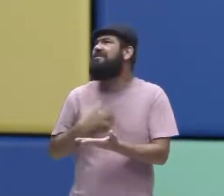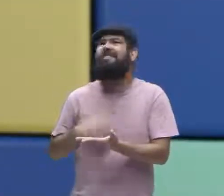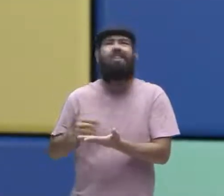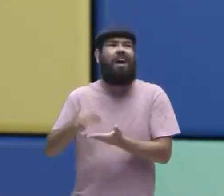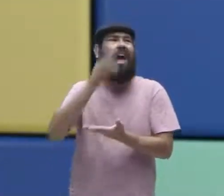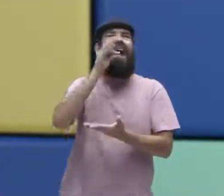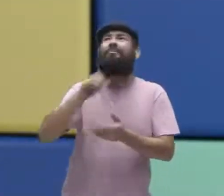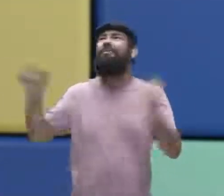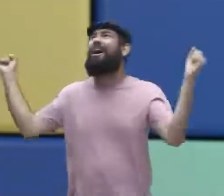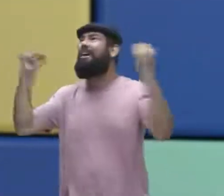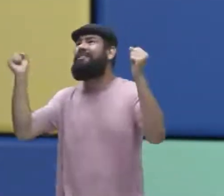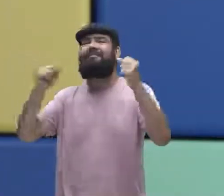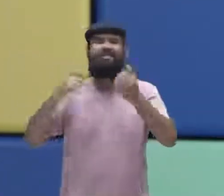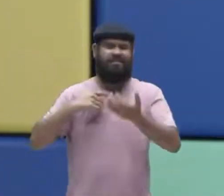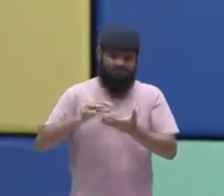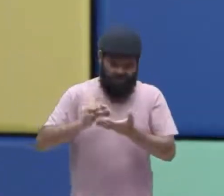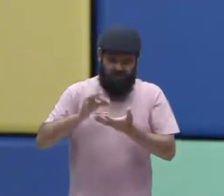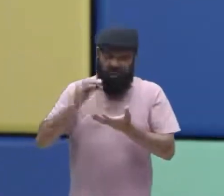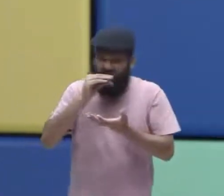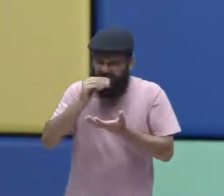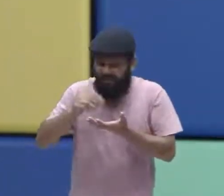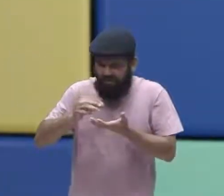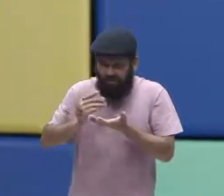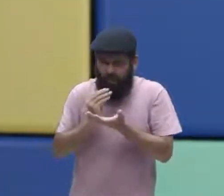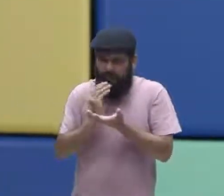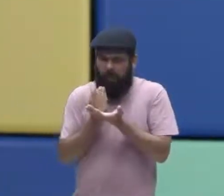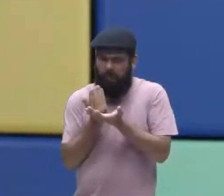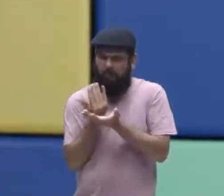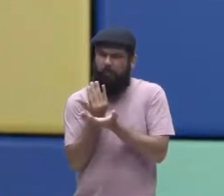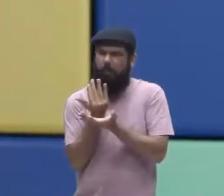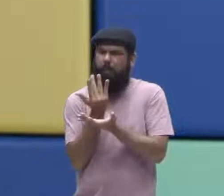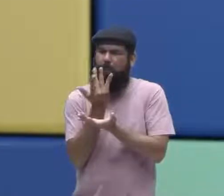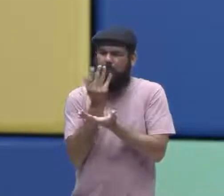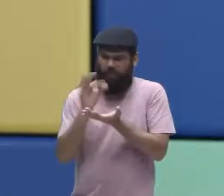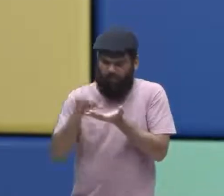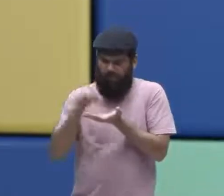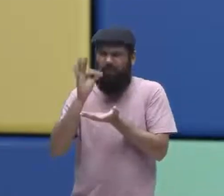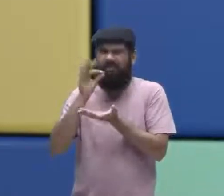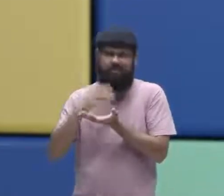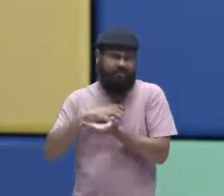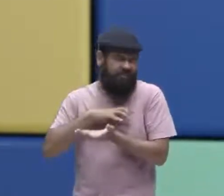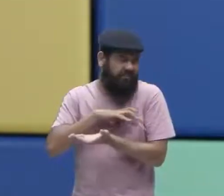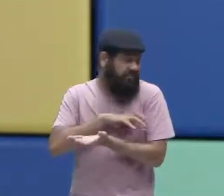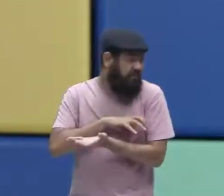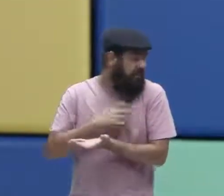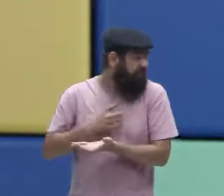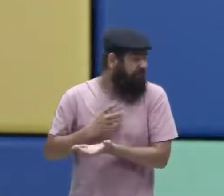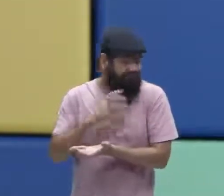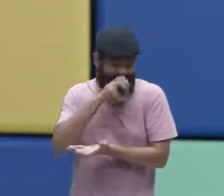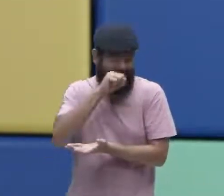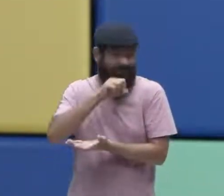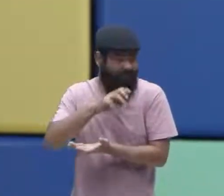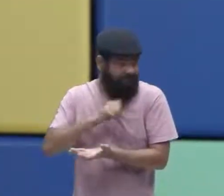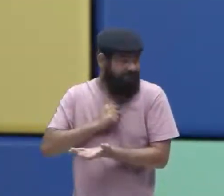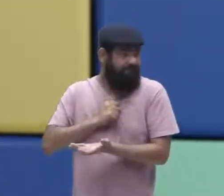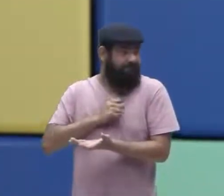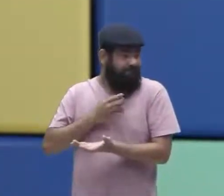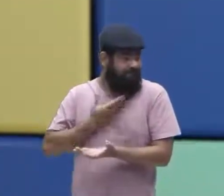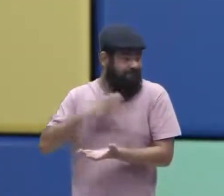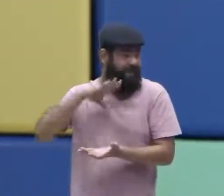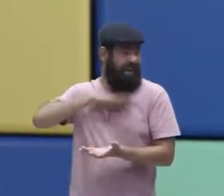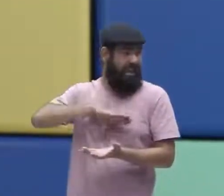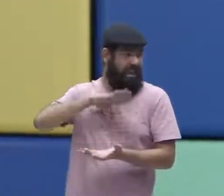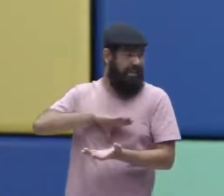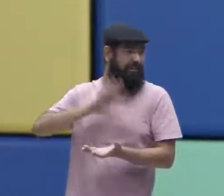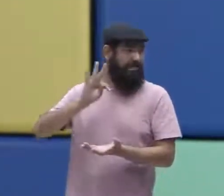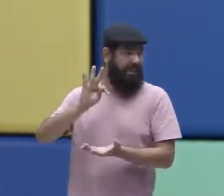poder ir pra academia, porque o dia é corrida, tudo e tal. E respirando fundo, controlando ali a raiva, sabendo que eu estava num período de TPM, né?